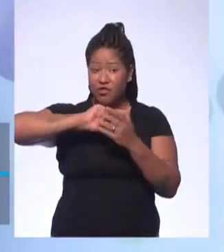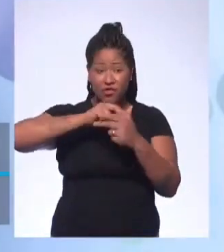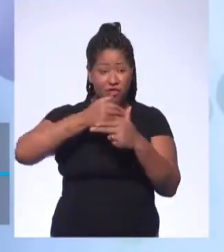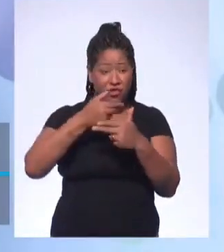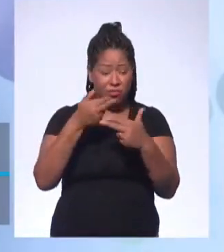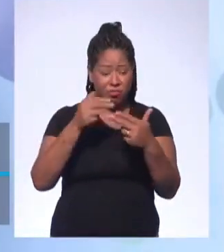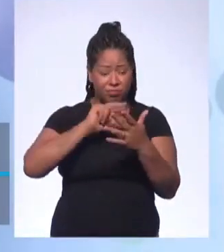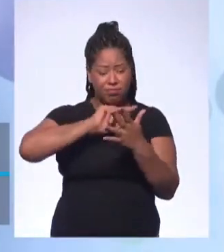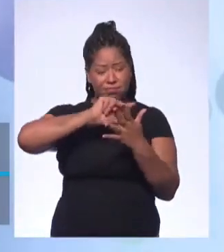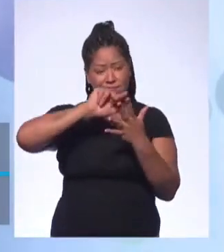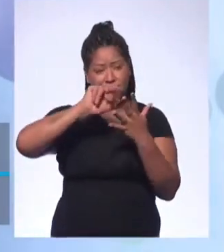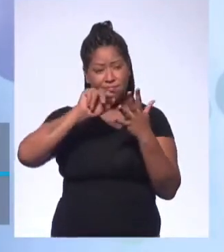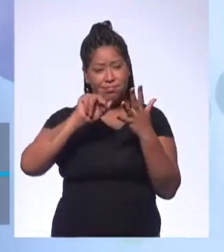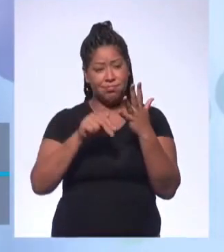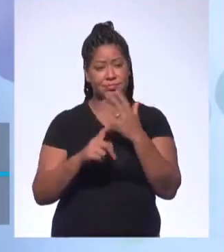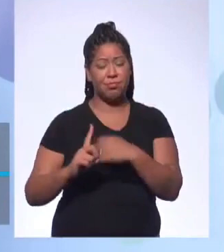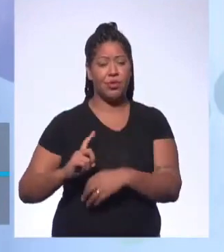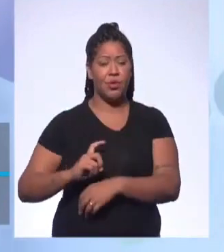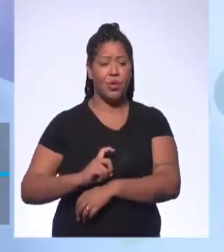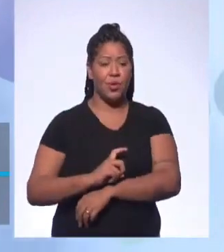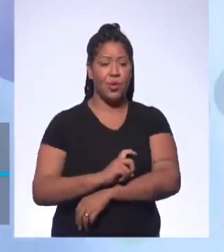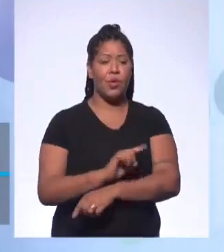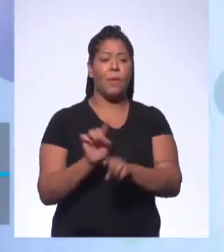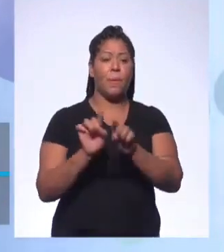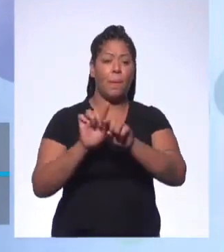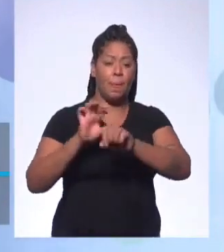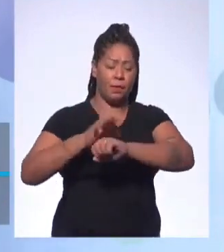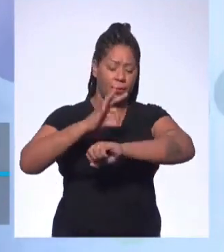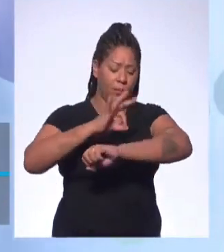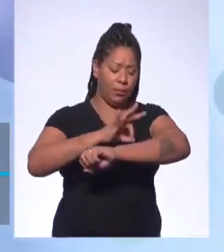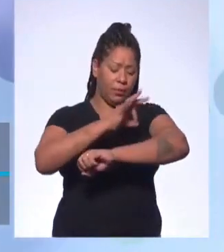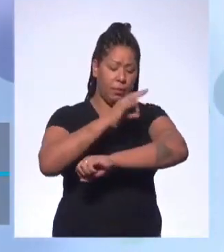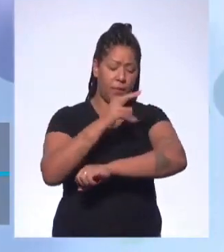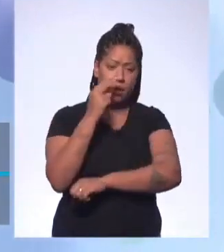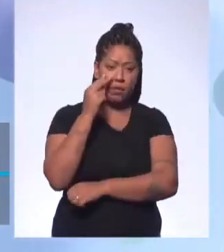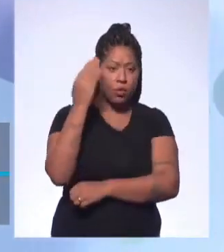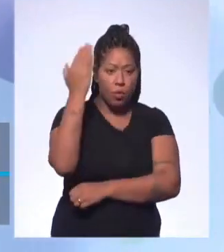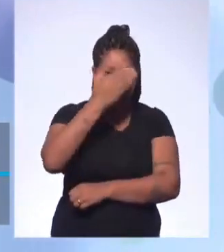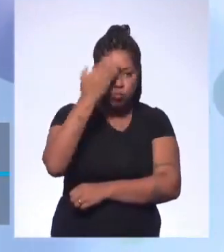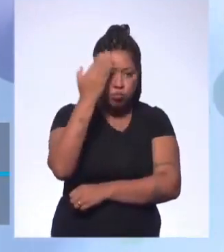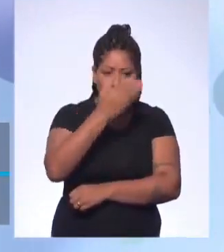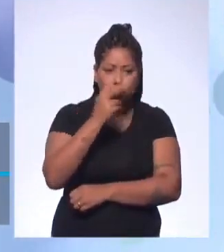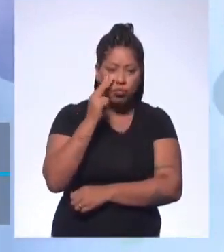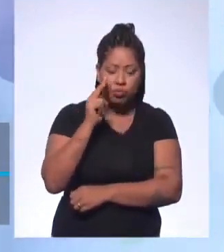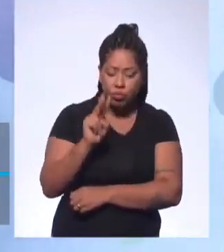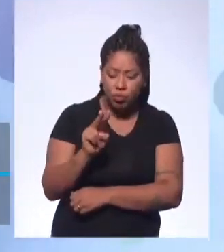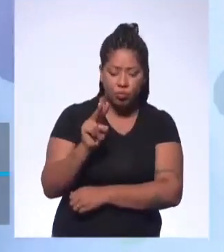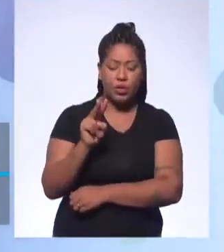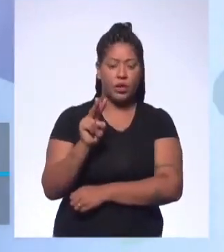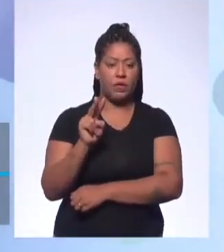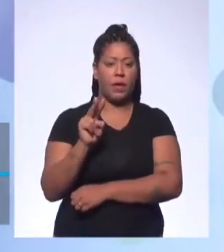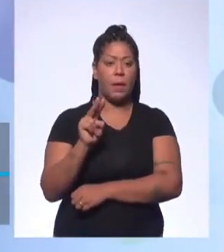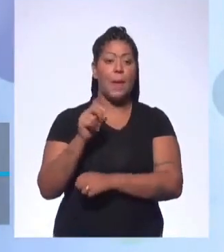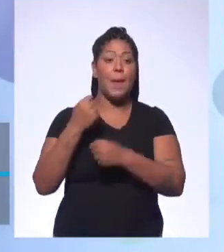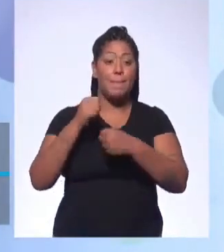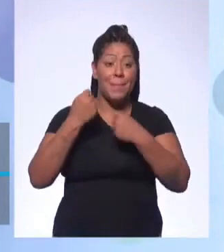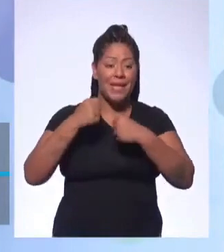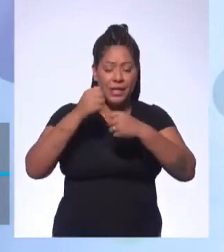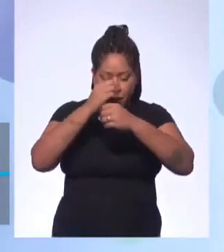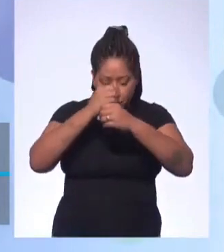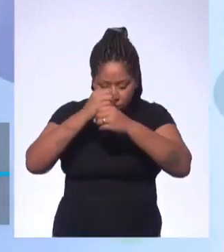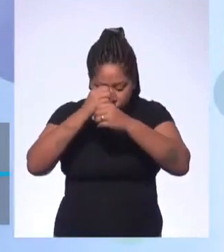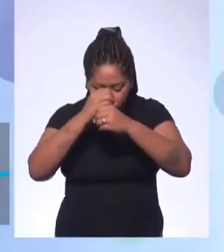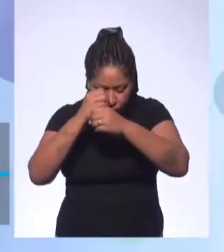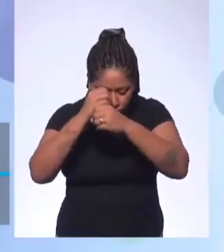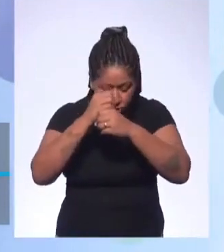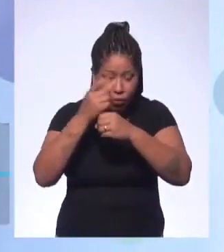bom? Vai ter uns até bem grandes assim, mas você não vai reconhecer um protozoário se você não olhar ele no microscópio, tá